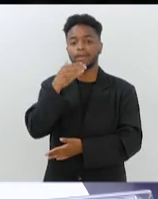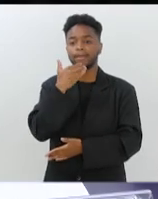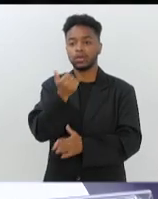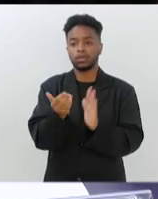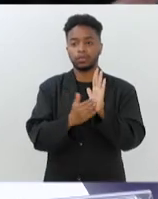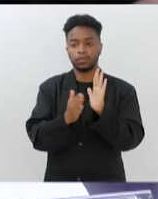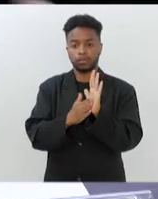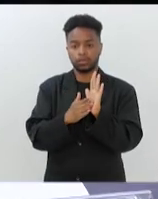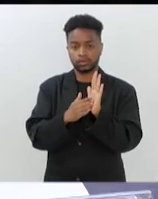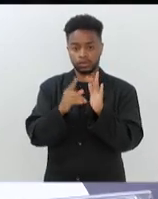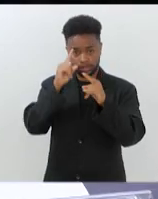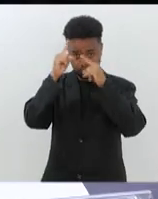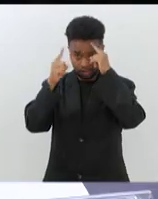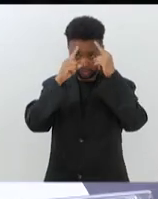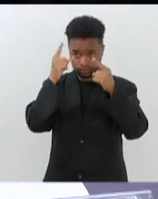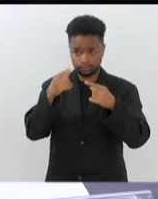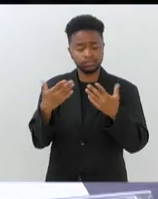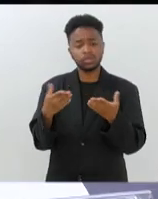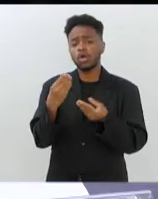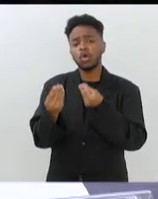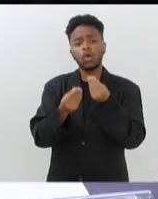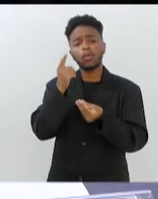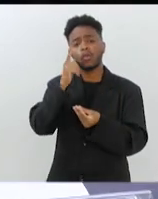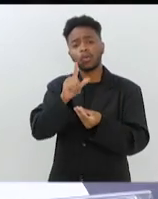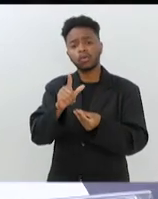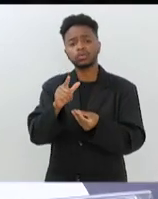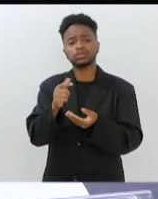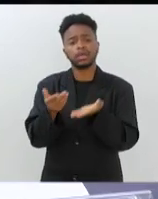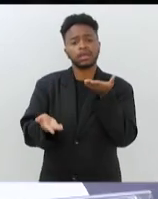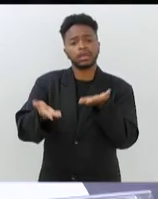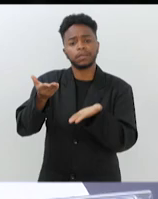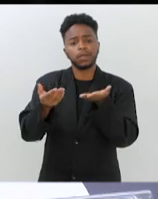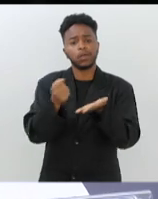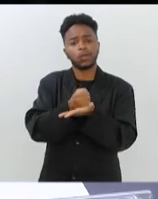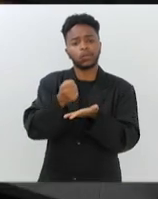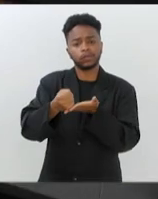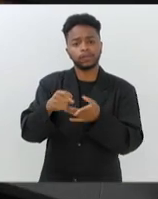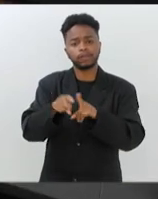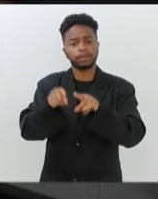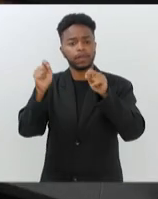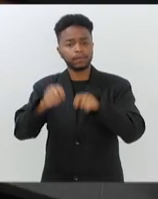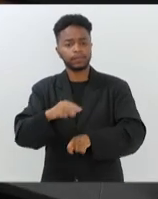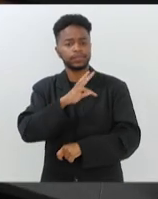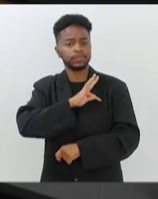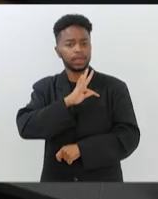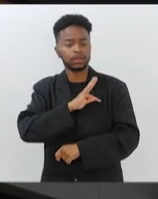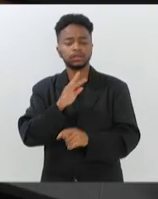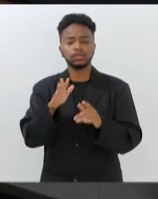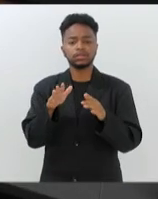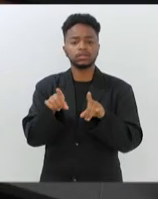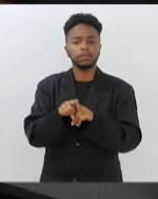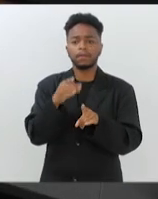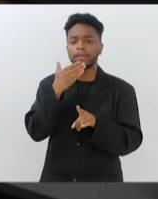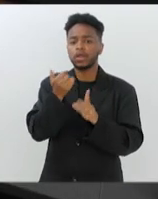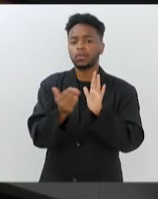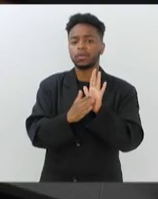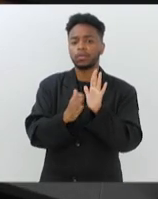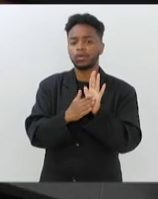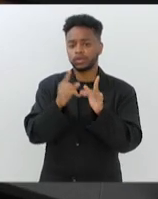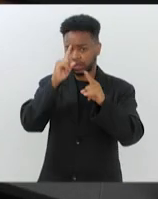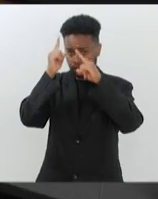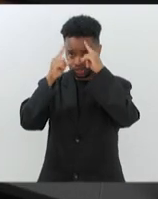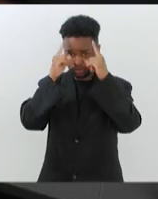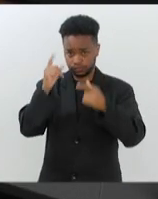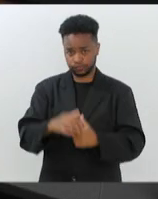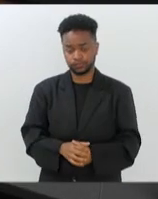criativa esse é o nosso objetivo consegue conciliar equilíbrio de contrato e capacidade técnica e melhor melhor melhor proposta criativa a partir